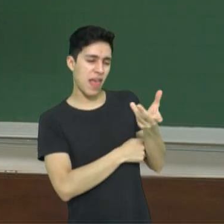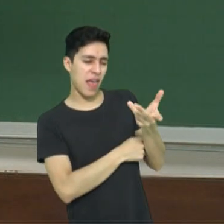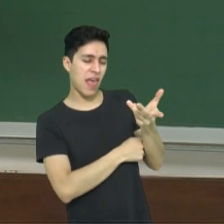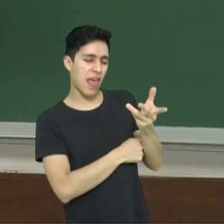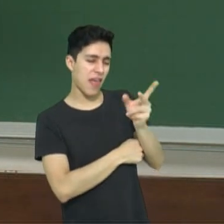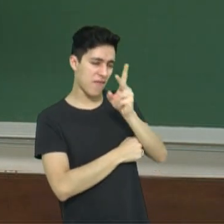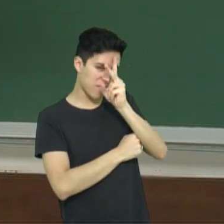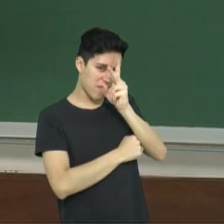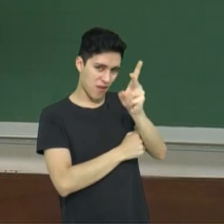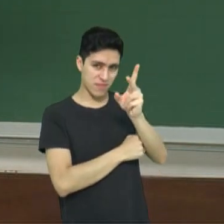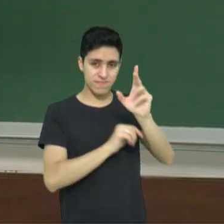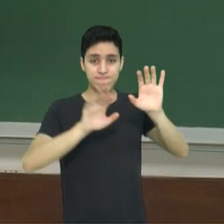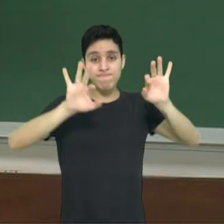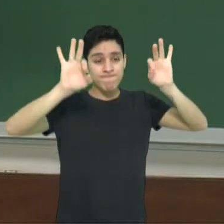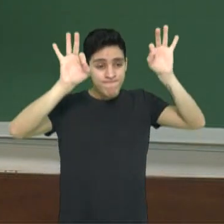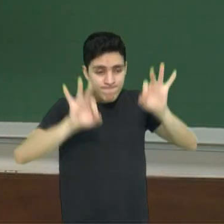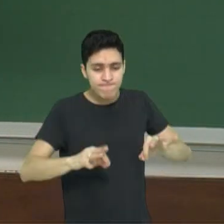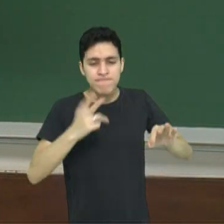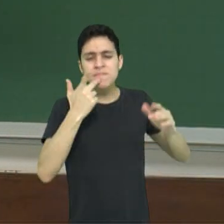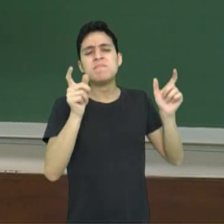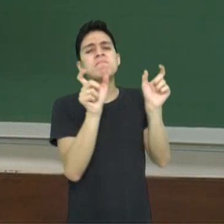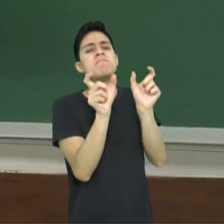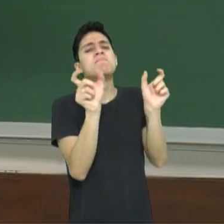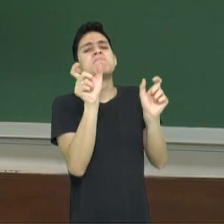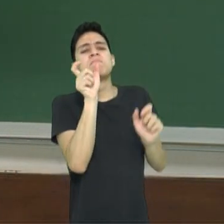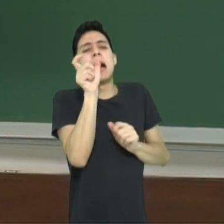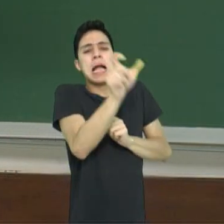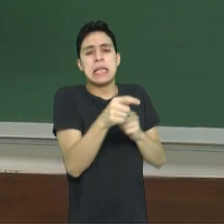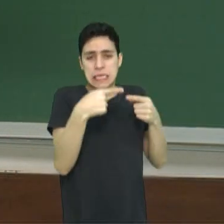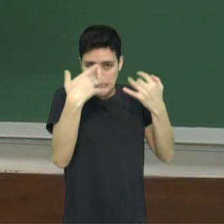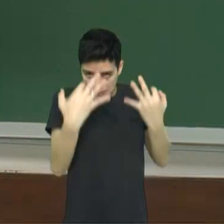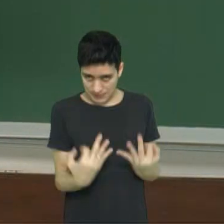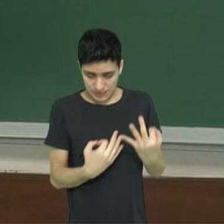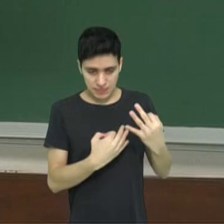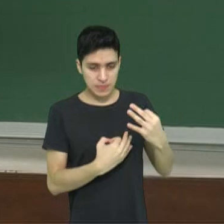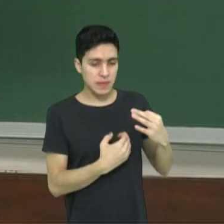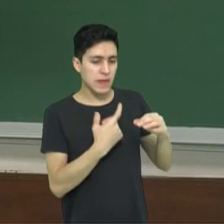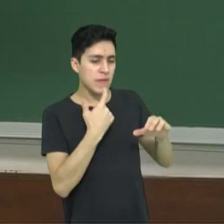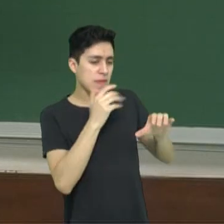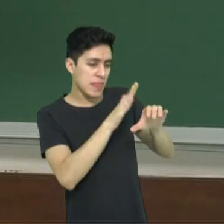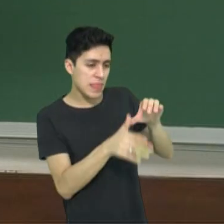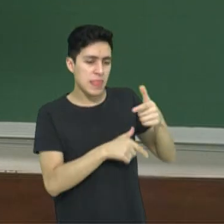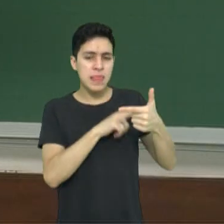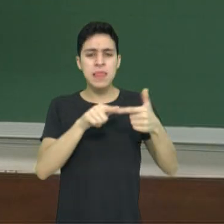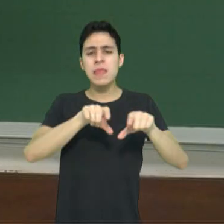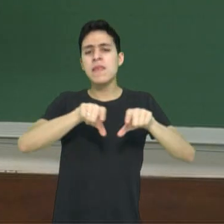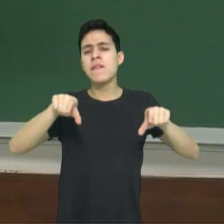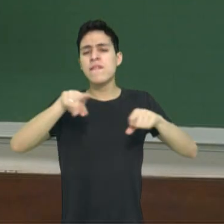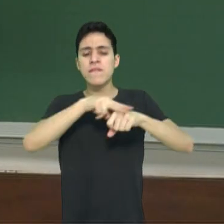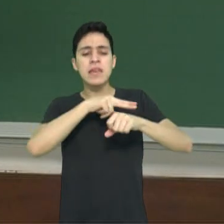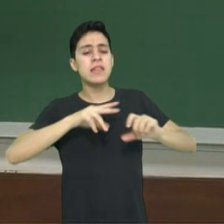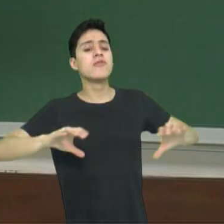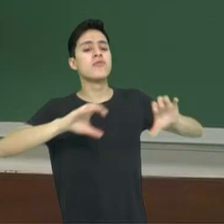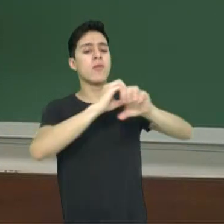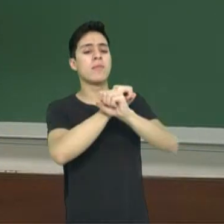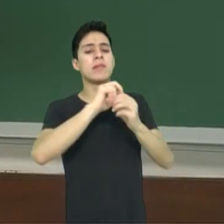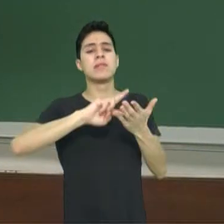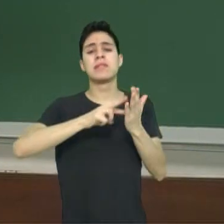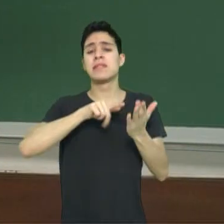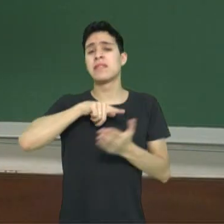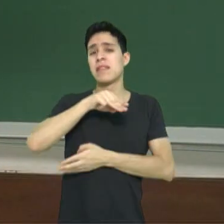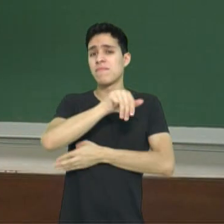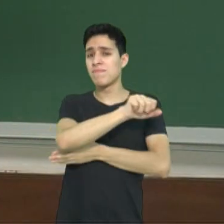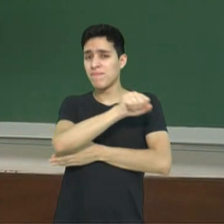gravidade. O correto seria a gente falar que um tomate e um pepino possuem juntos uma massa